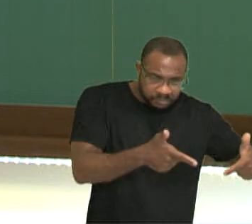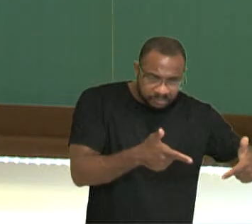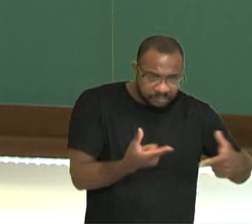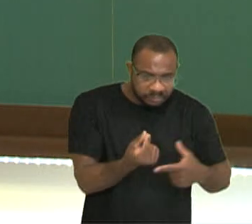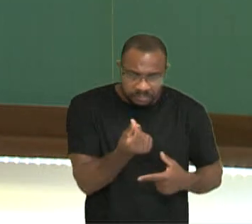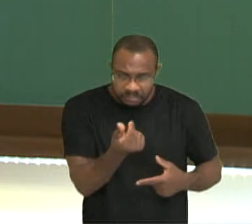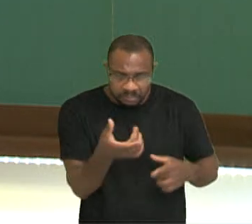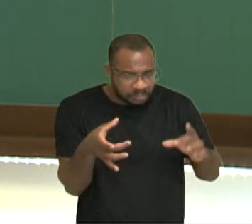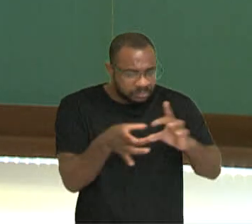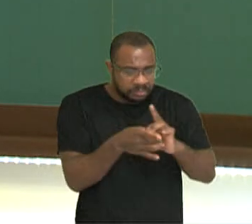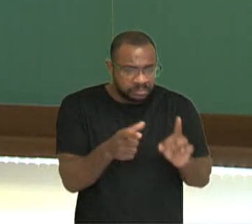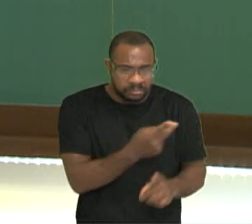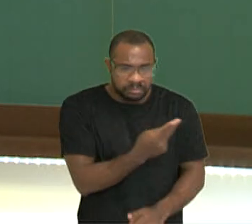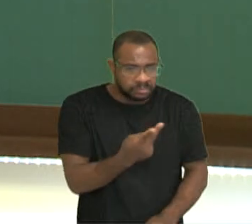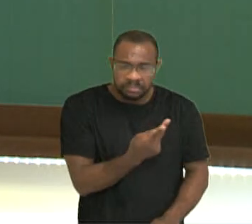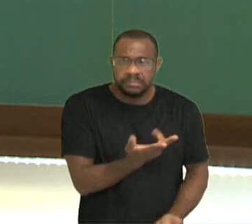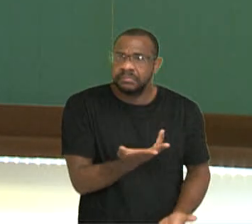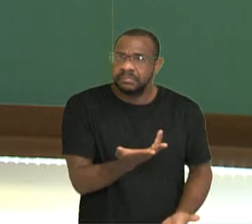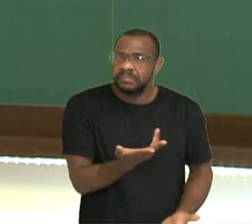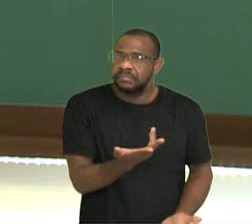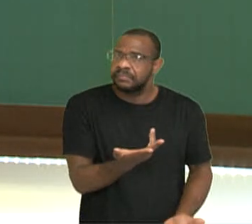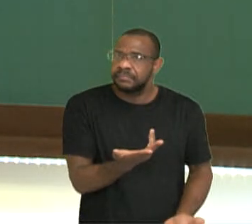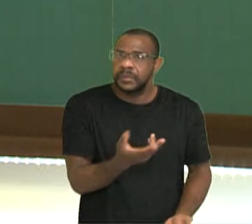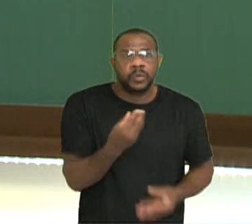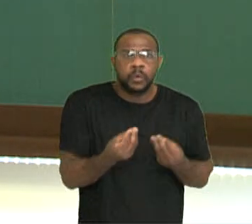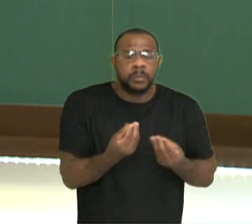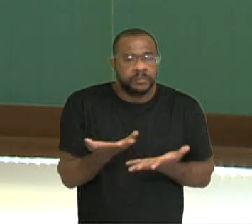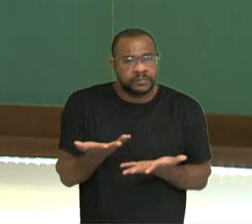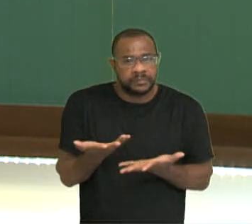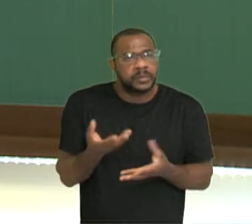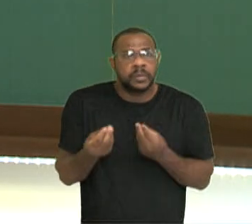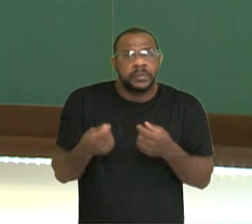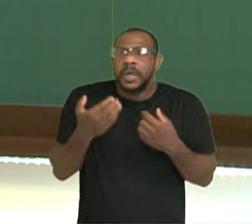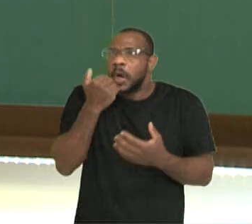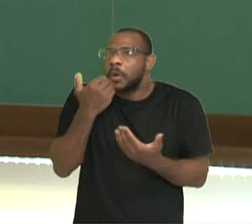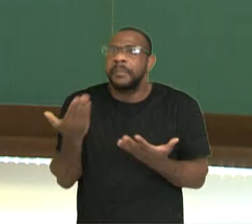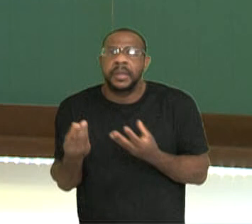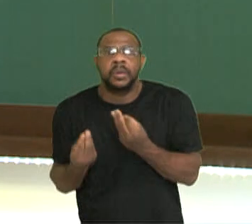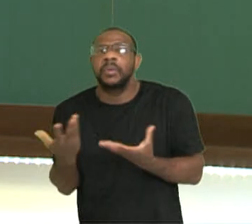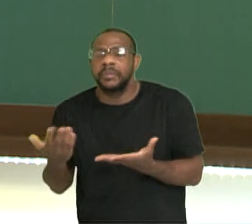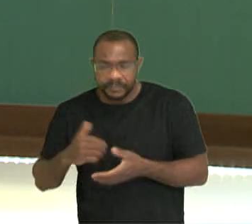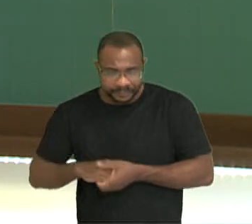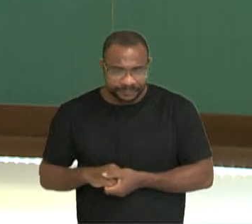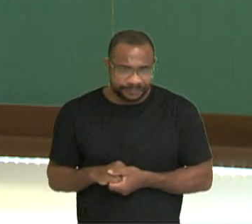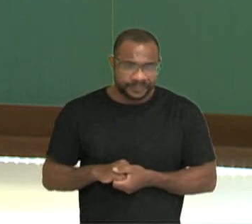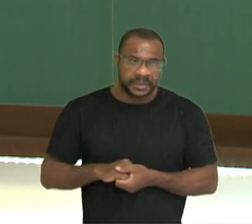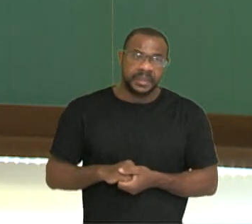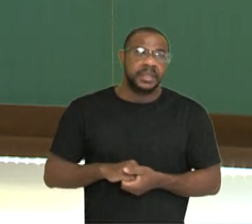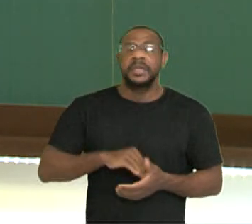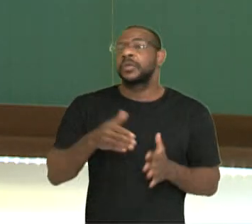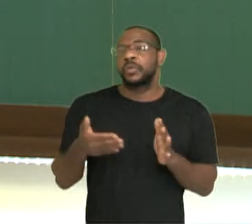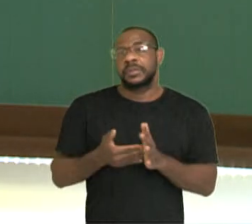renda, não tem como suprir a necessidade básica, que é a necessidade do alimento. E aí todas as outras